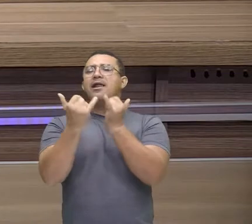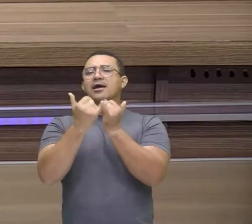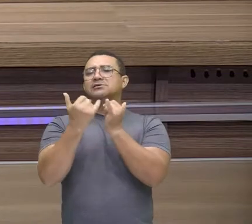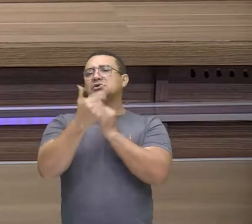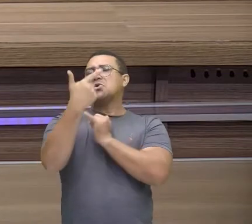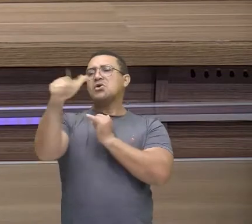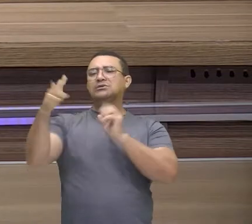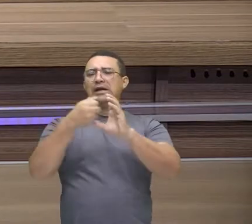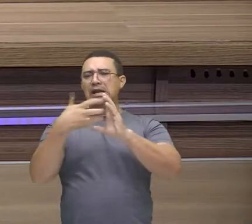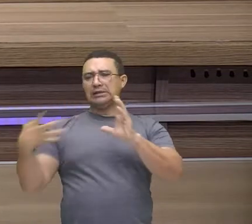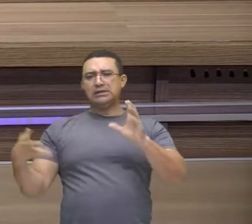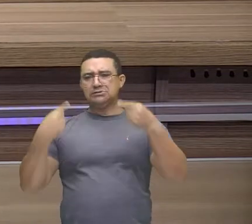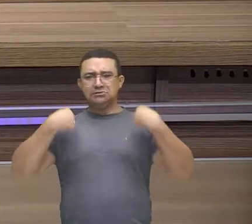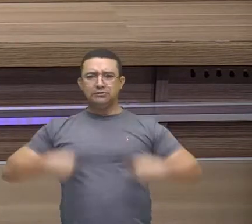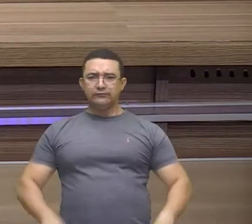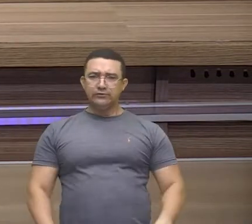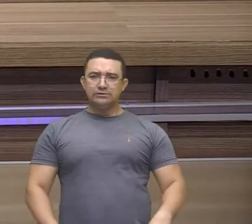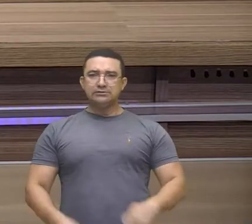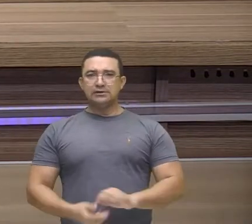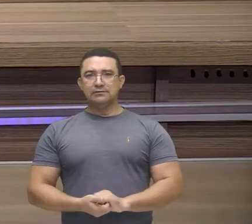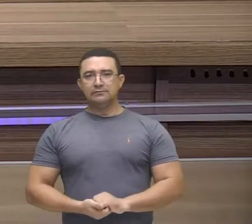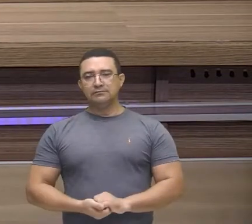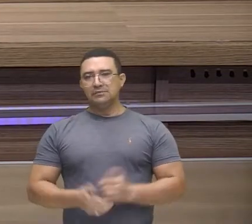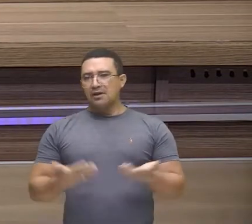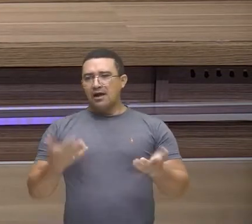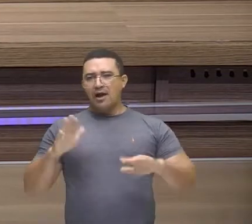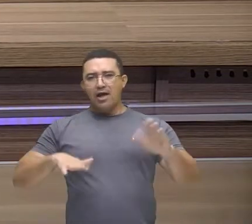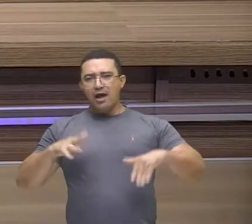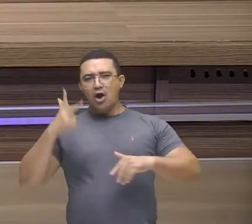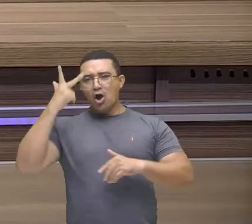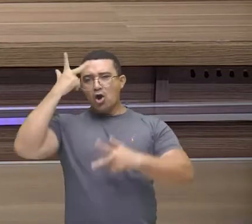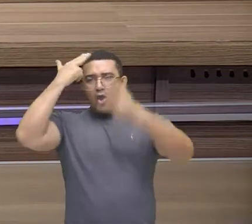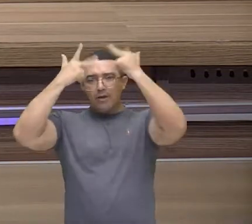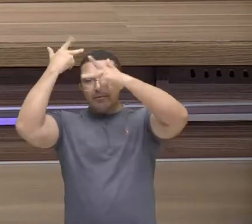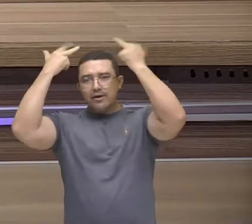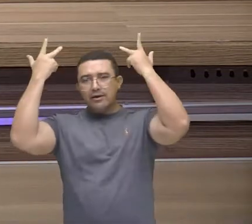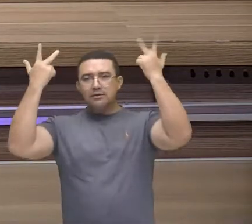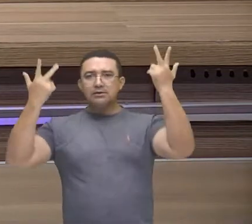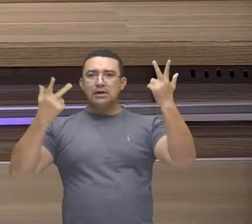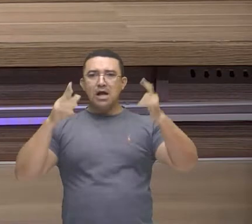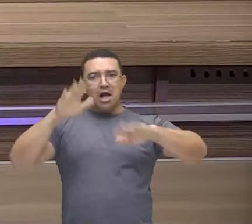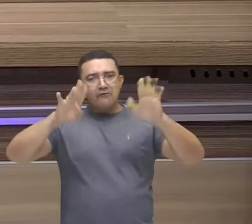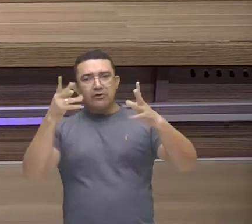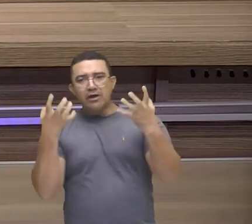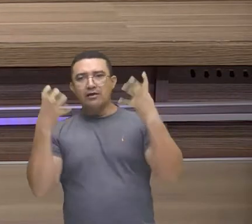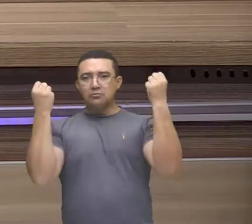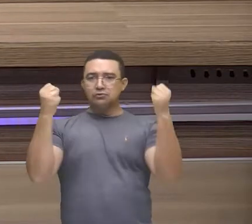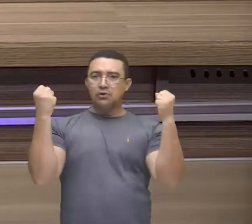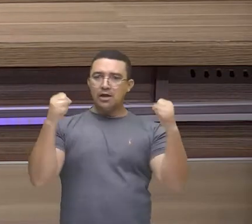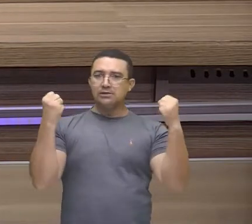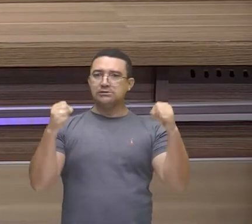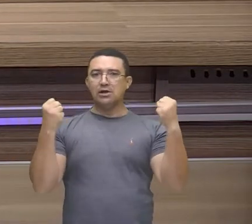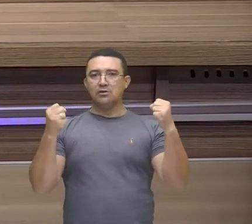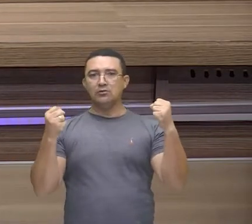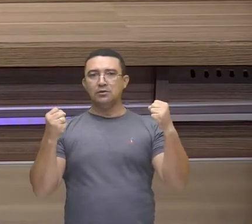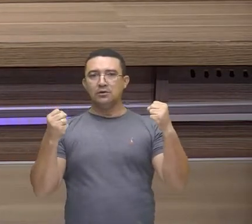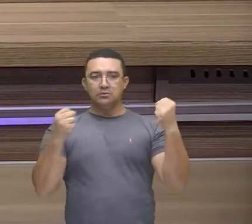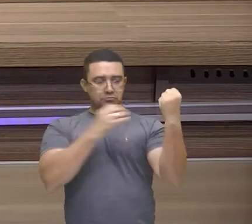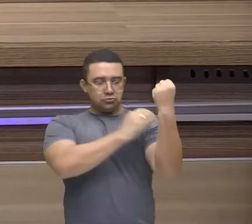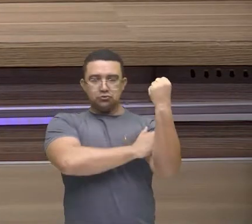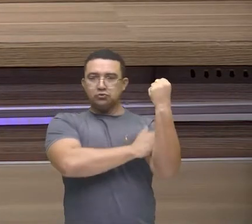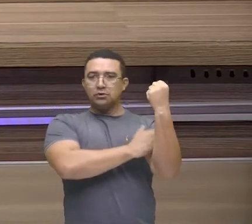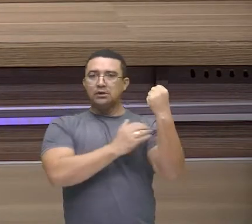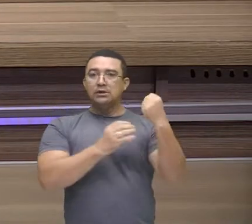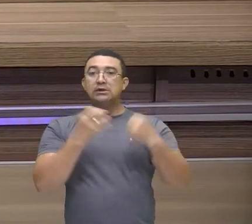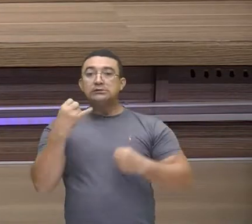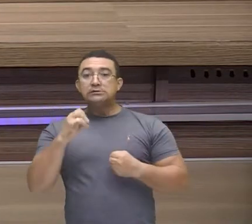aspectos físicos com relação ao corte do cabelo, né, atividade física, ele quer fazer atividade, musculação, ele quer criar isso. E se não tiver